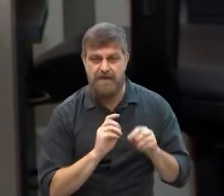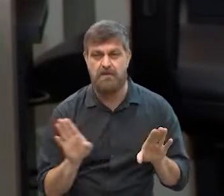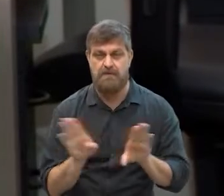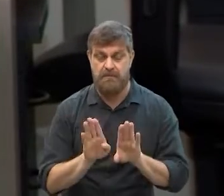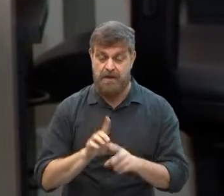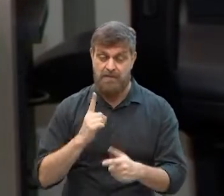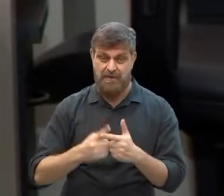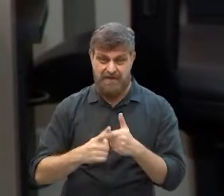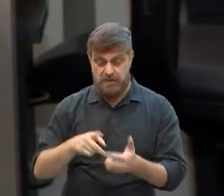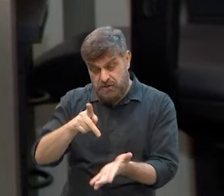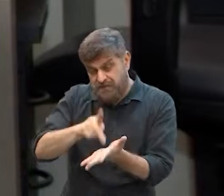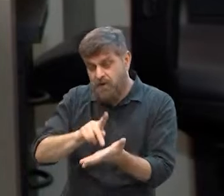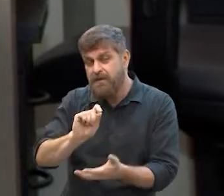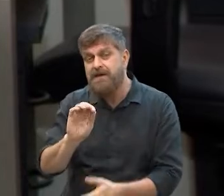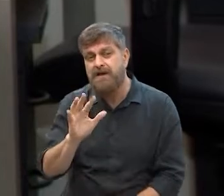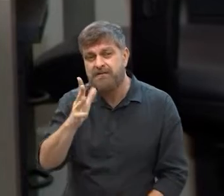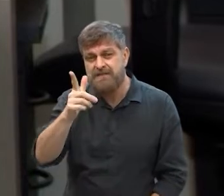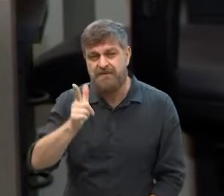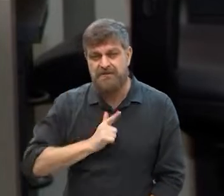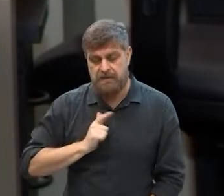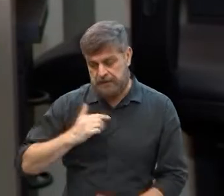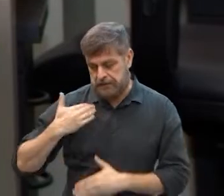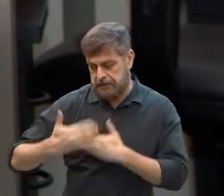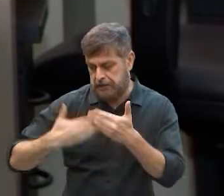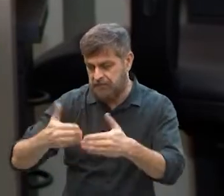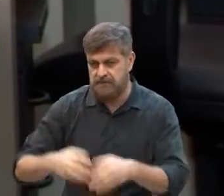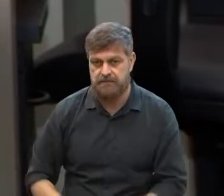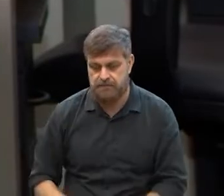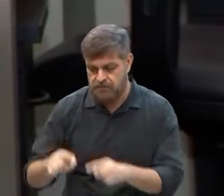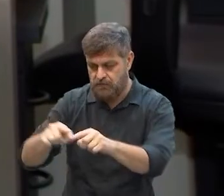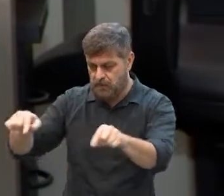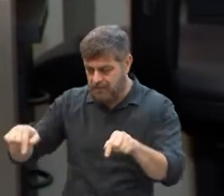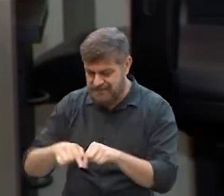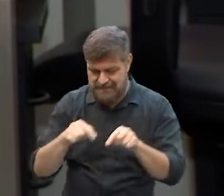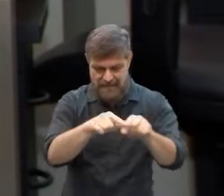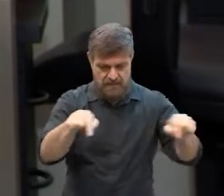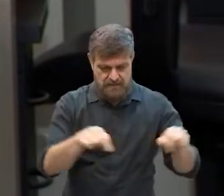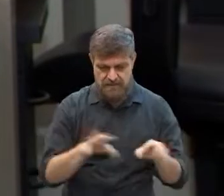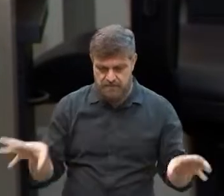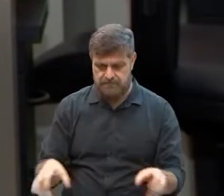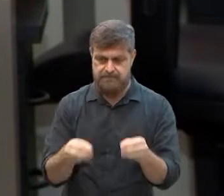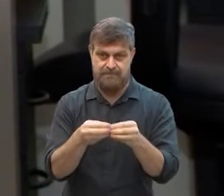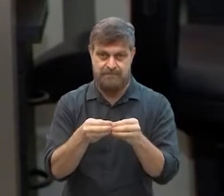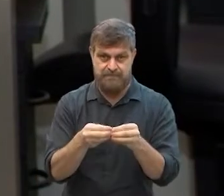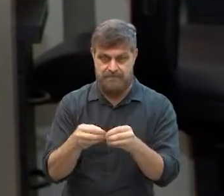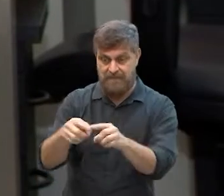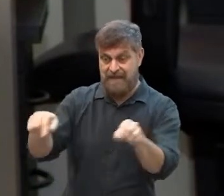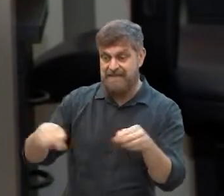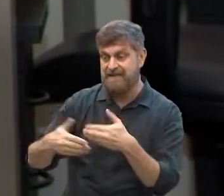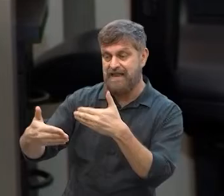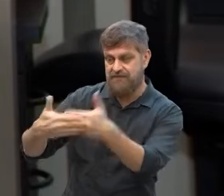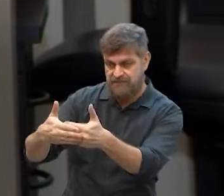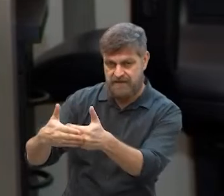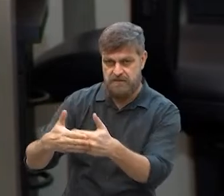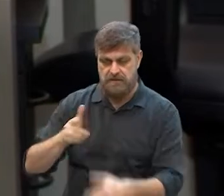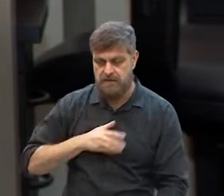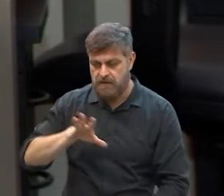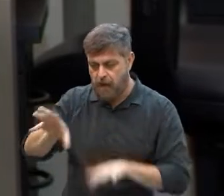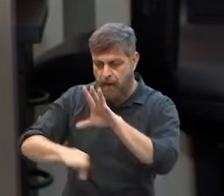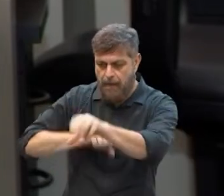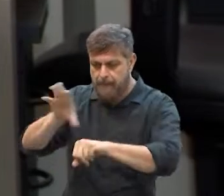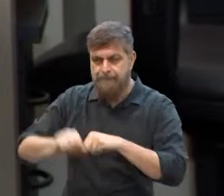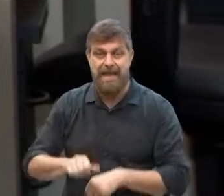Porque realmente houve um processo que eles chamam de multisseriação, que na prática é fechamento de sala, né? É você